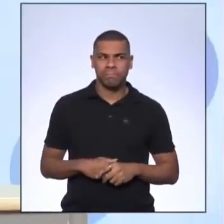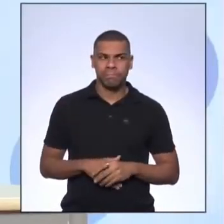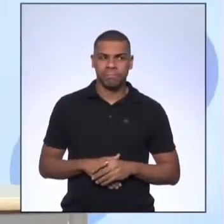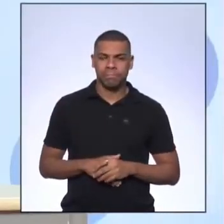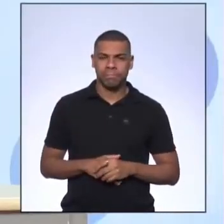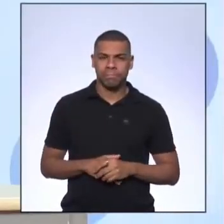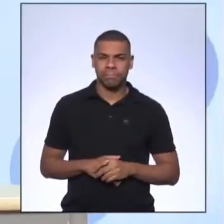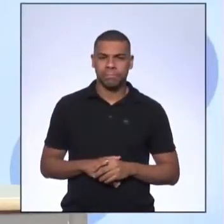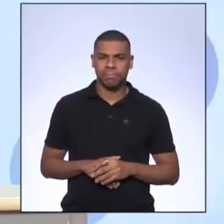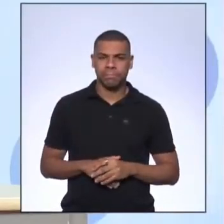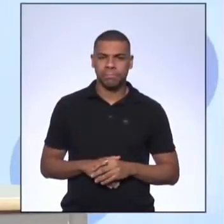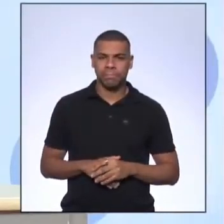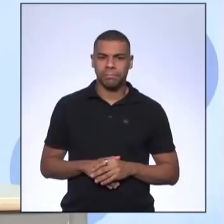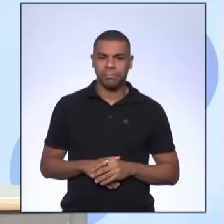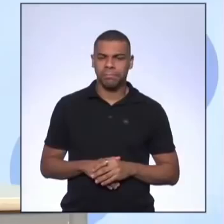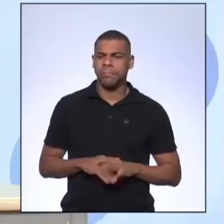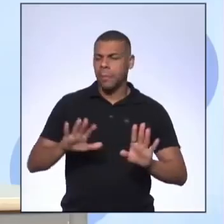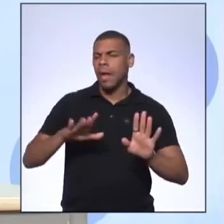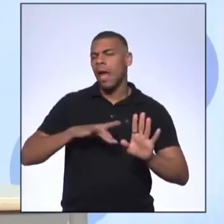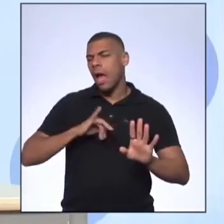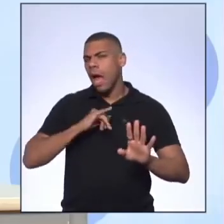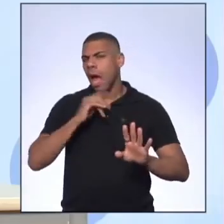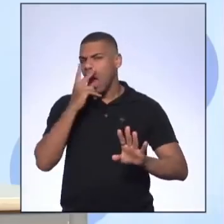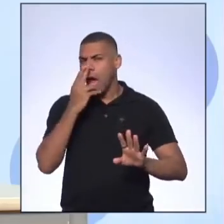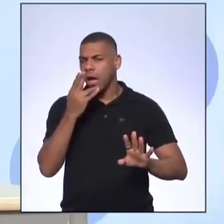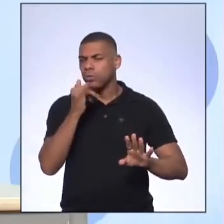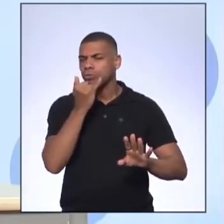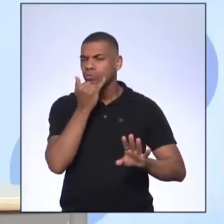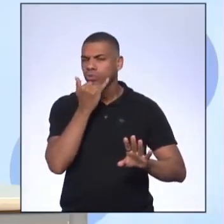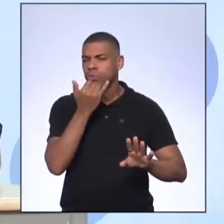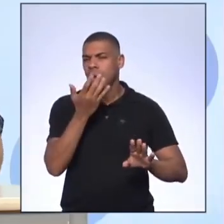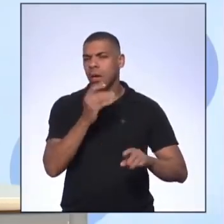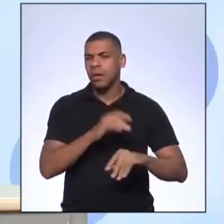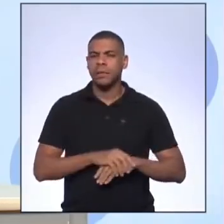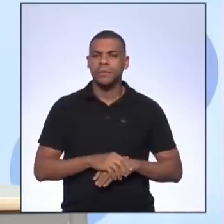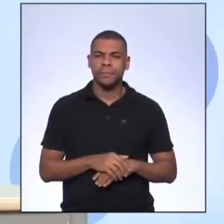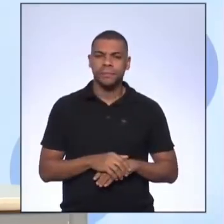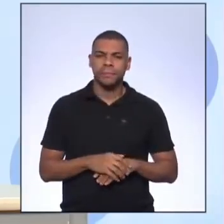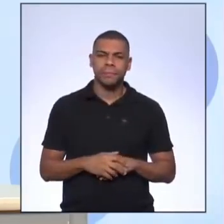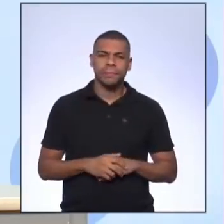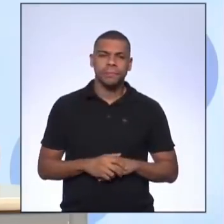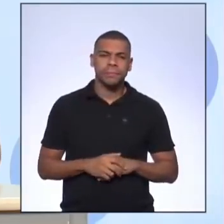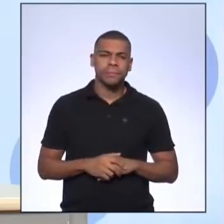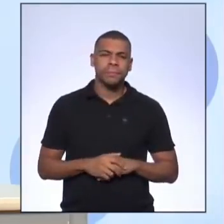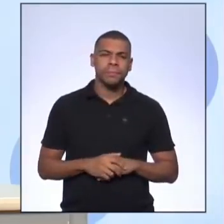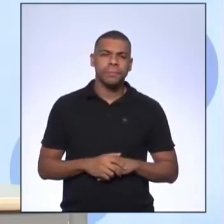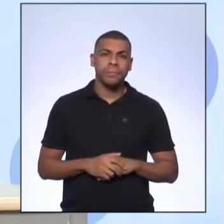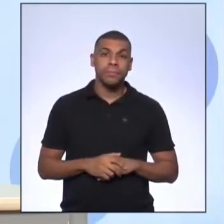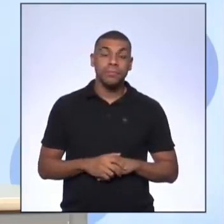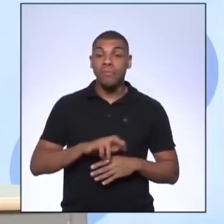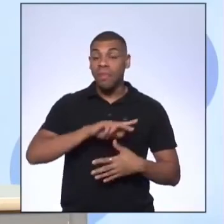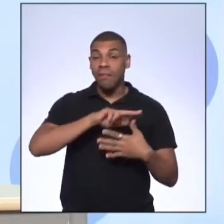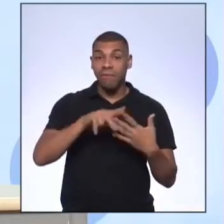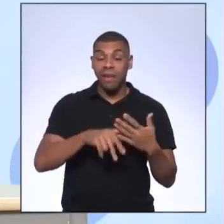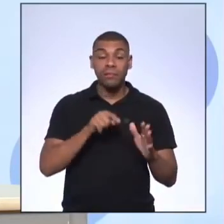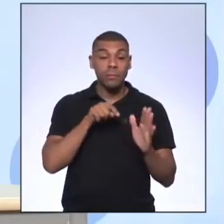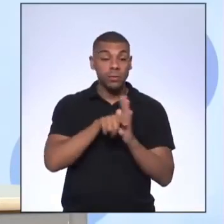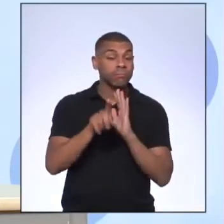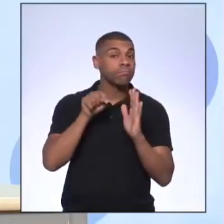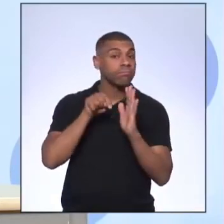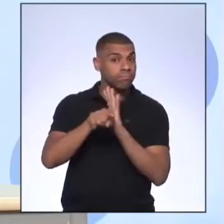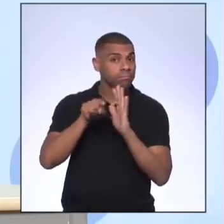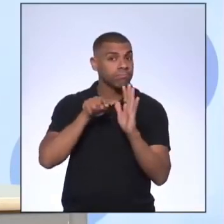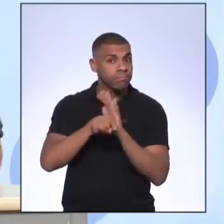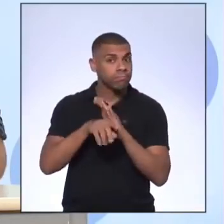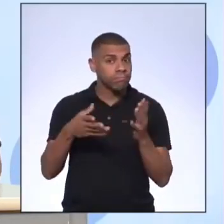pergunta. Então, mas eu acredito que, sem querer ocupar muito tempo da sua aula, que várias das perguntas que surgiram